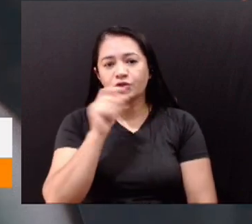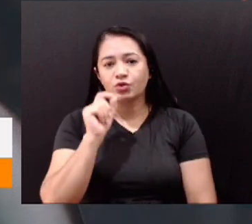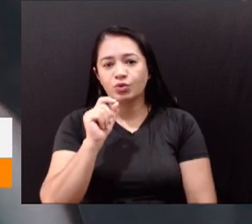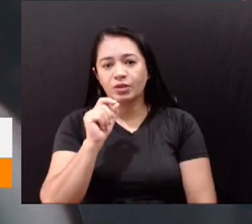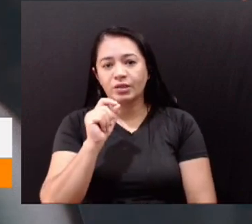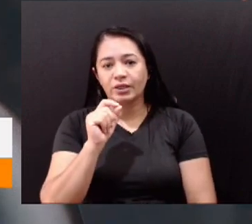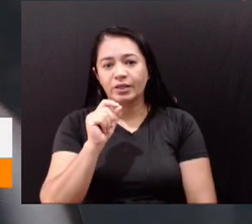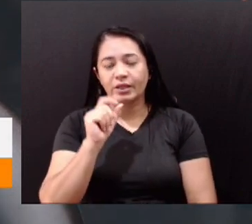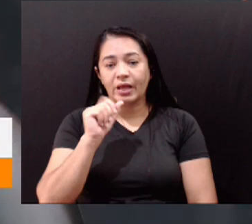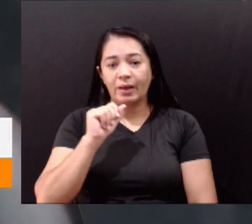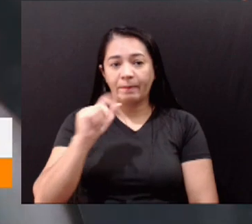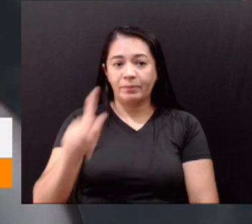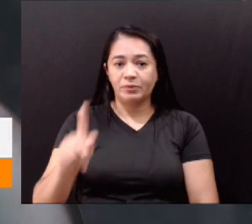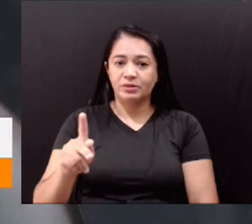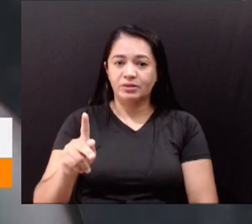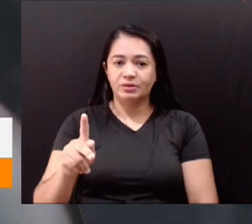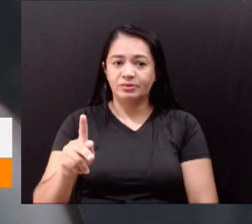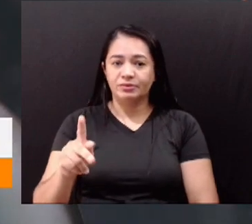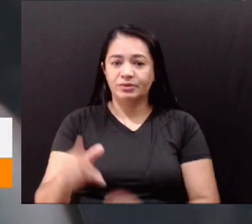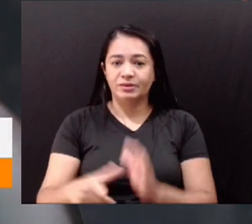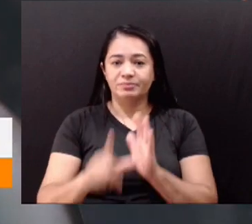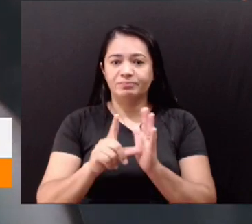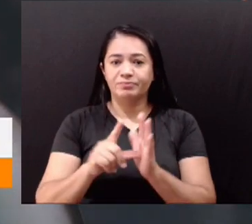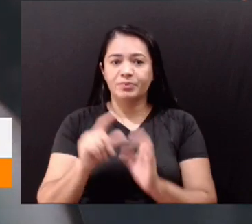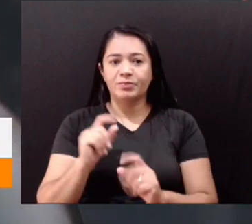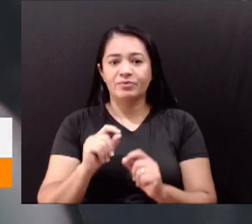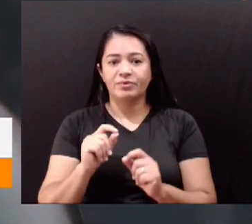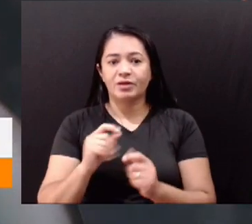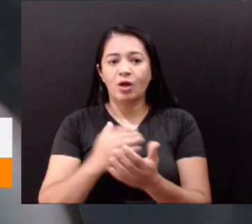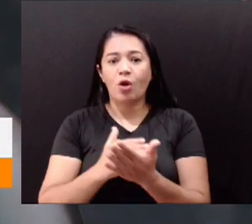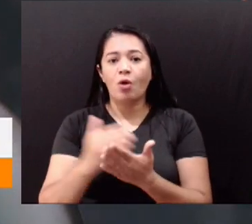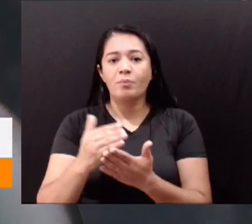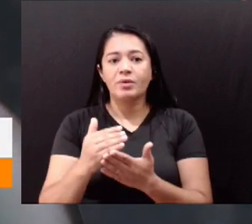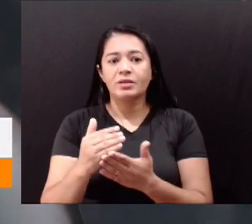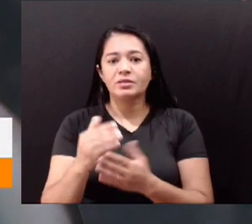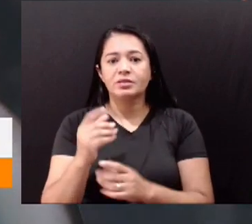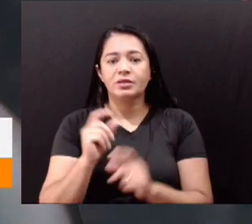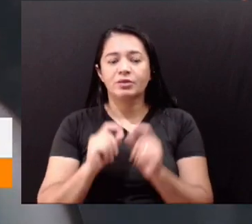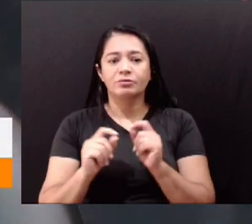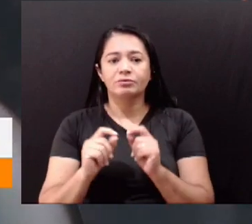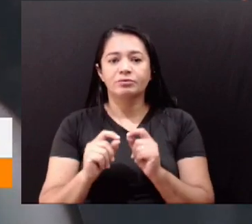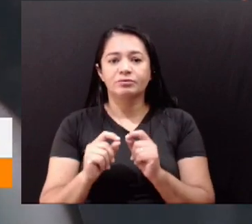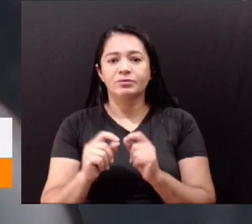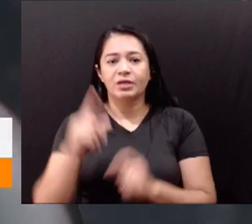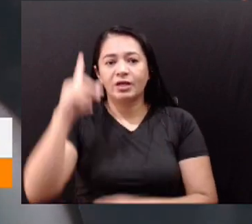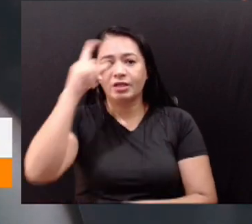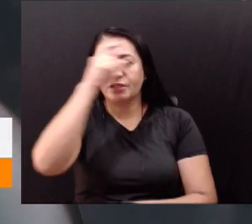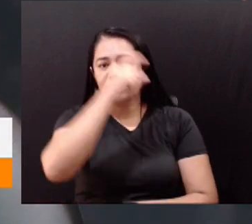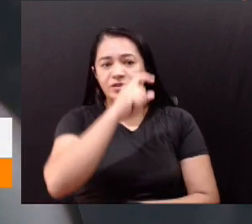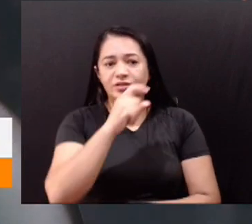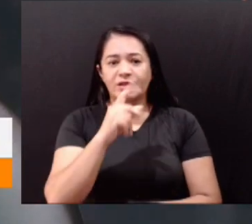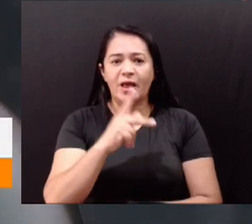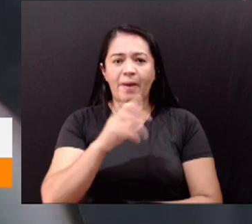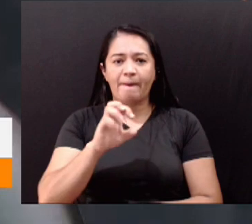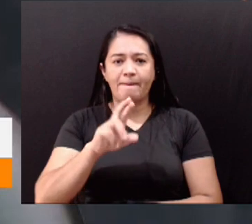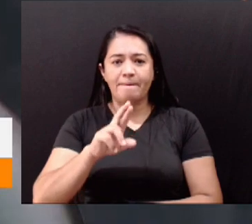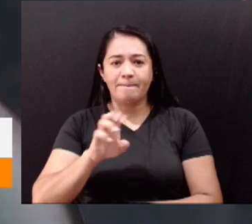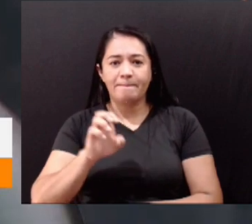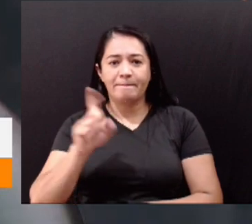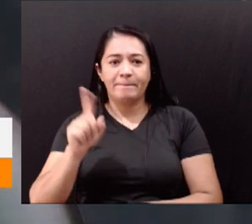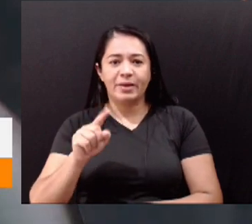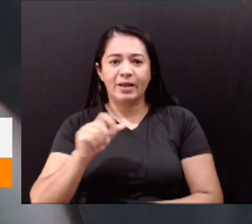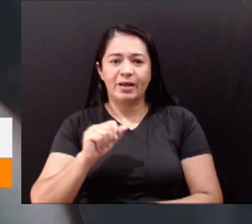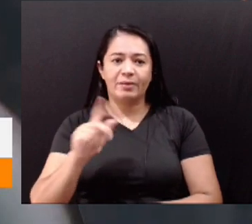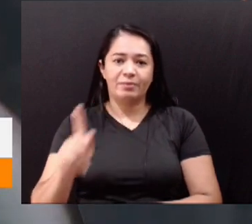pré-aposentadoria, ela começa quando, né, é difícil dizer pré-aposentadoria, então a gente está falando do